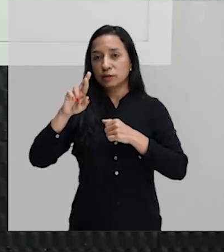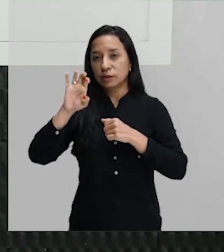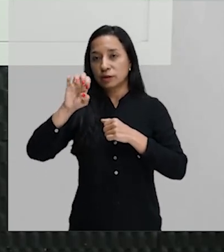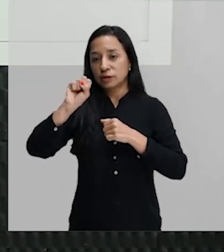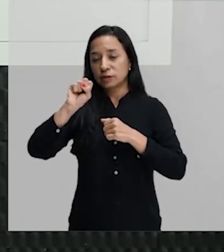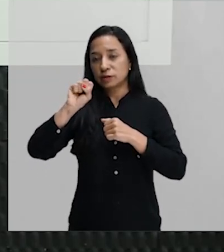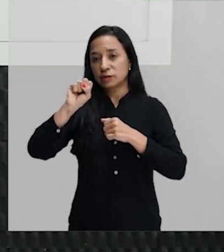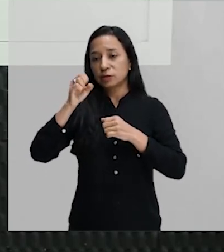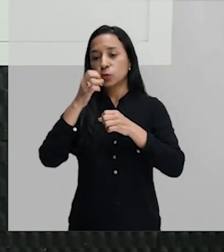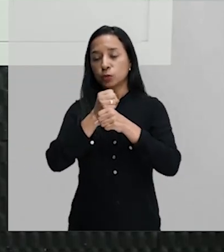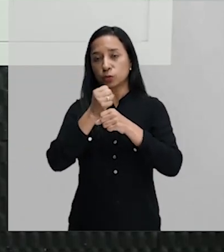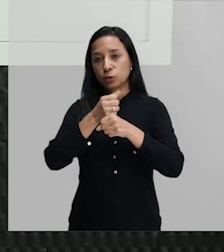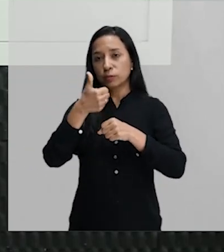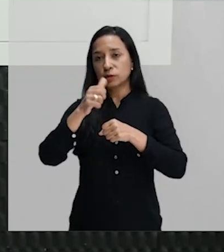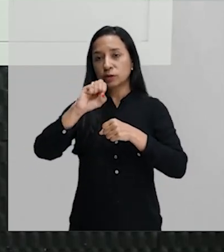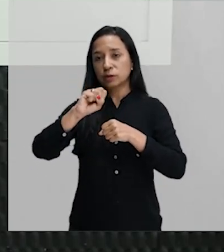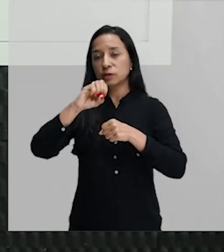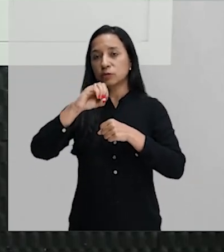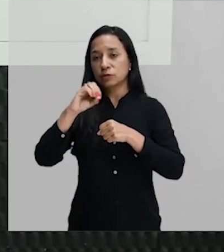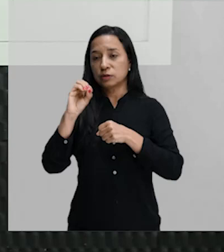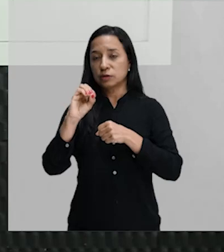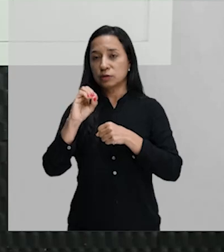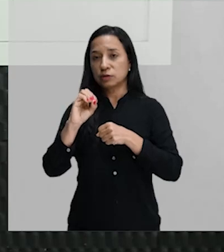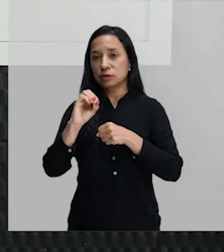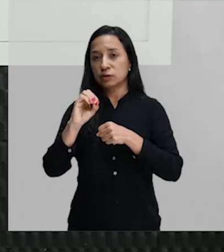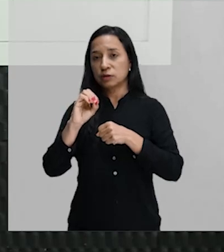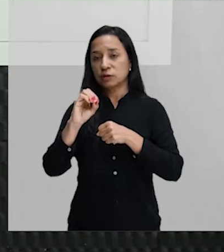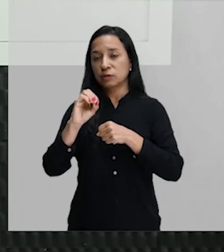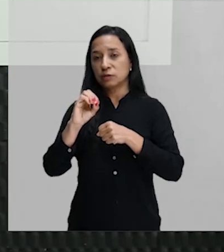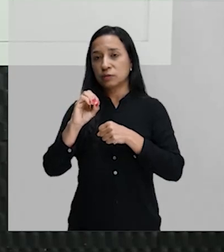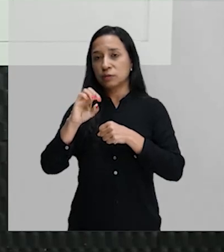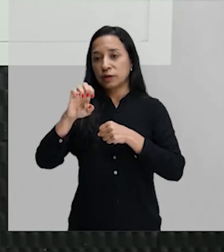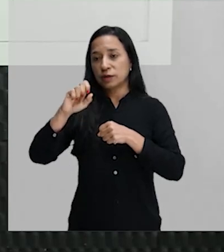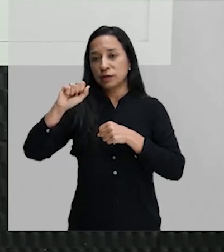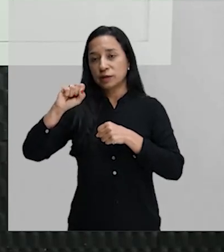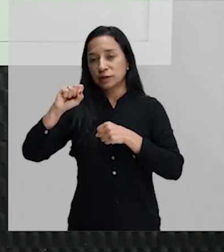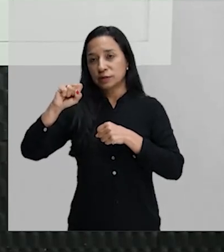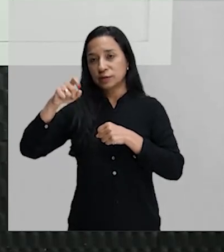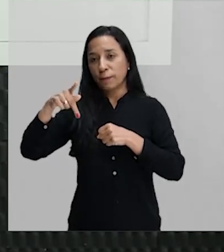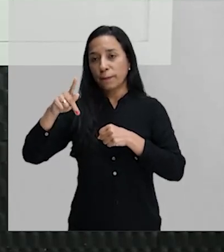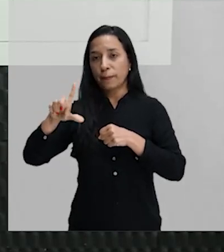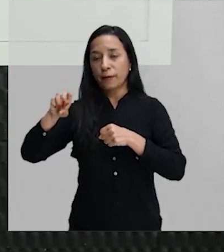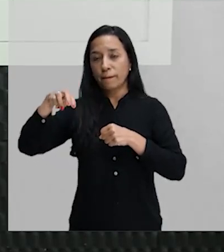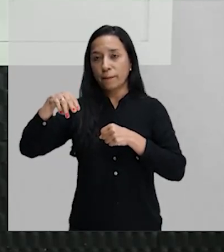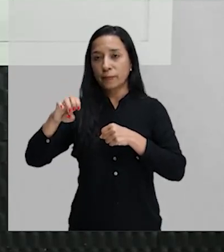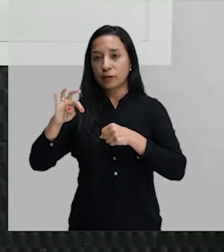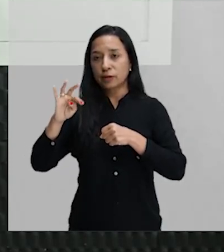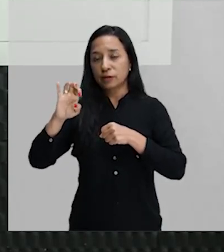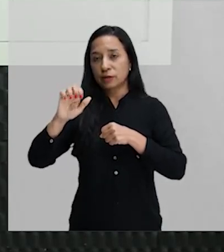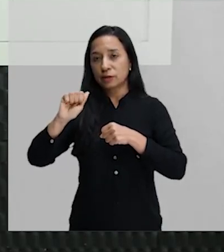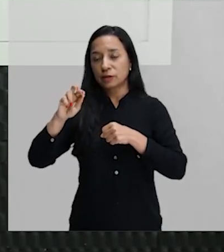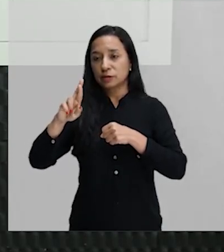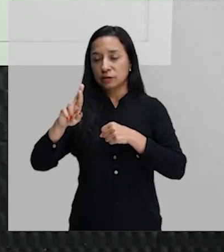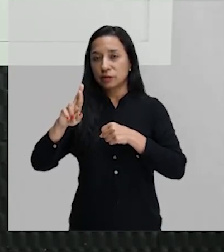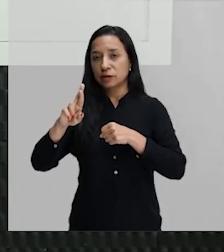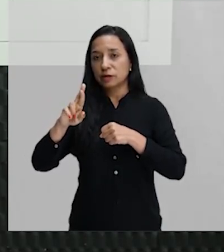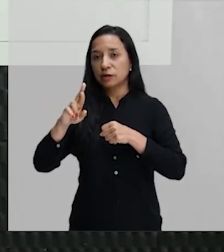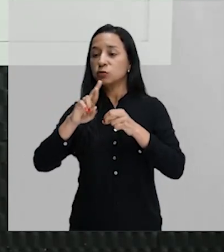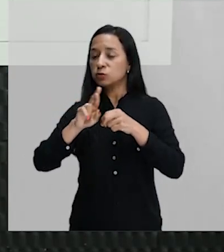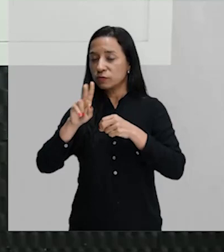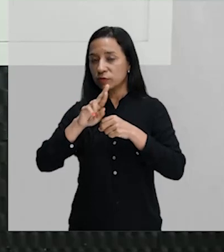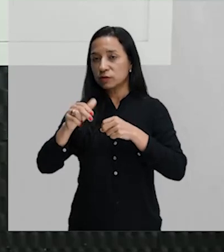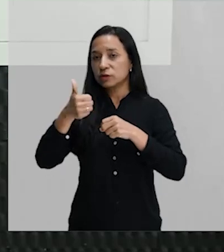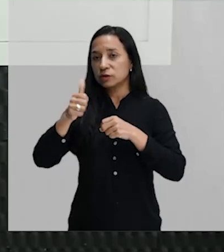180. Explementar, diferença 180. E replementar, a soma é